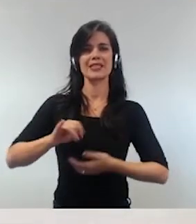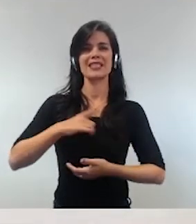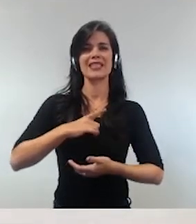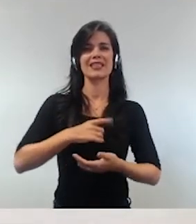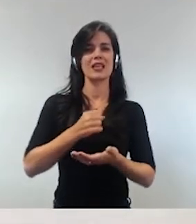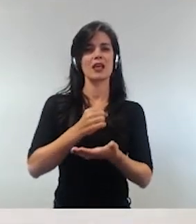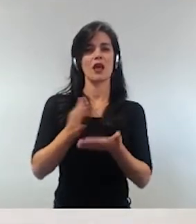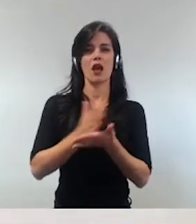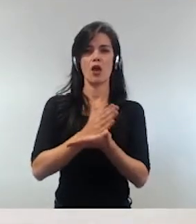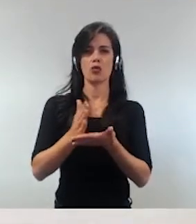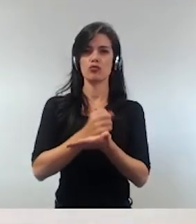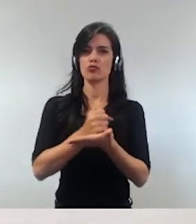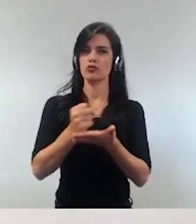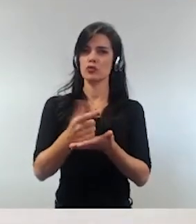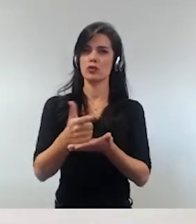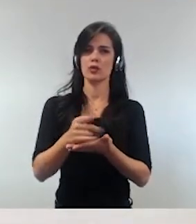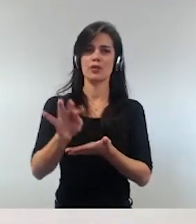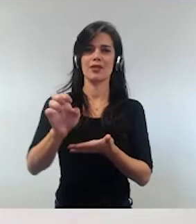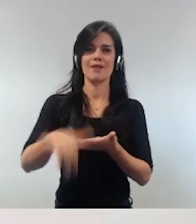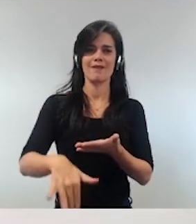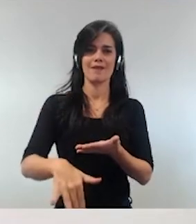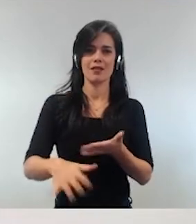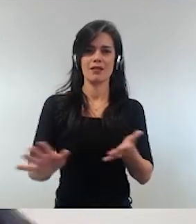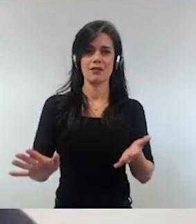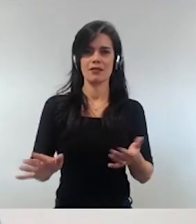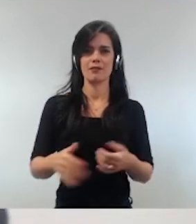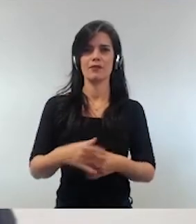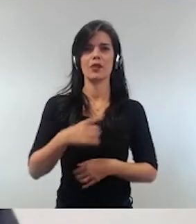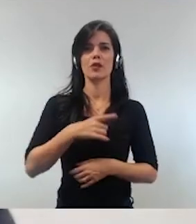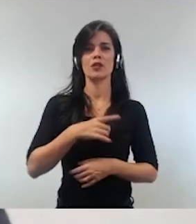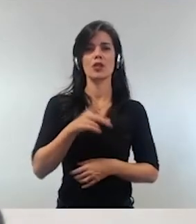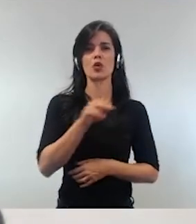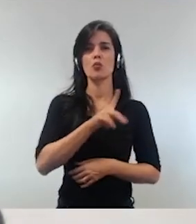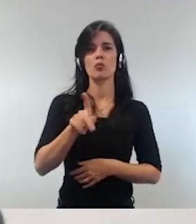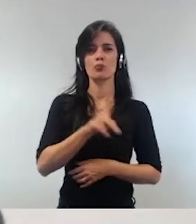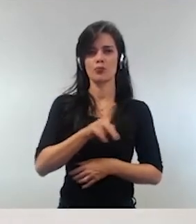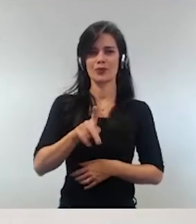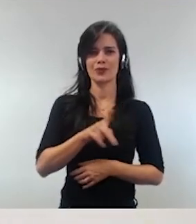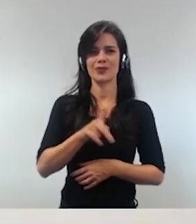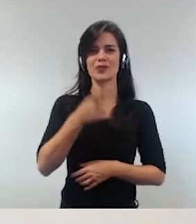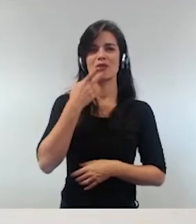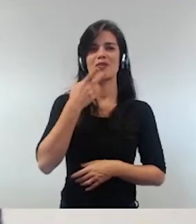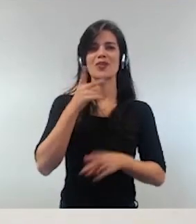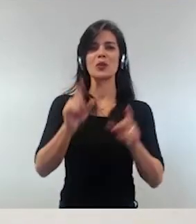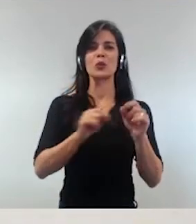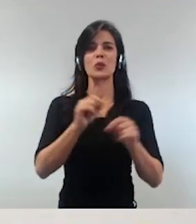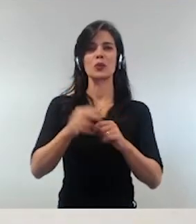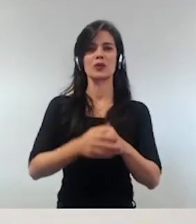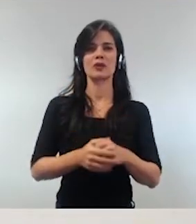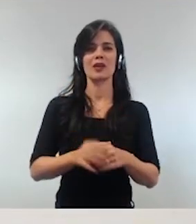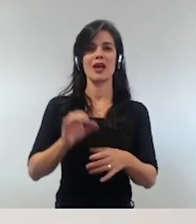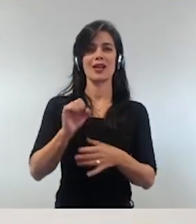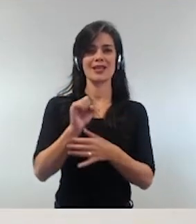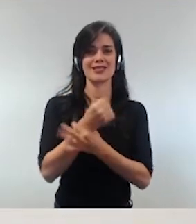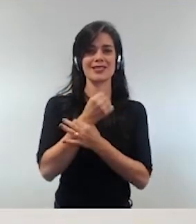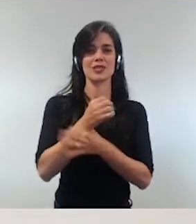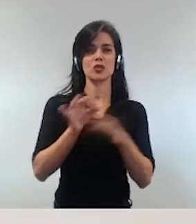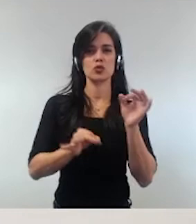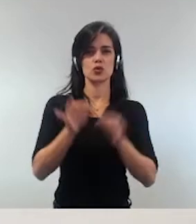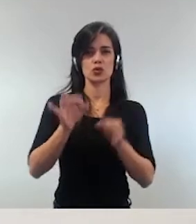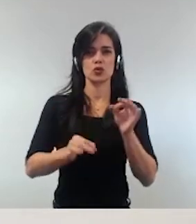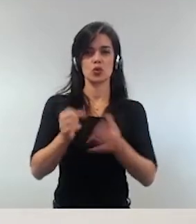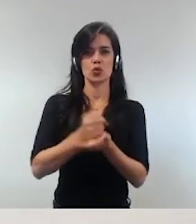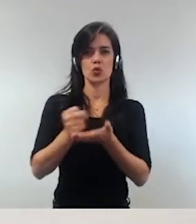Priscila citou o professor Ego, e eu tenho uma frase do professor que eu gosto muito, que ele diz o seguinte, que a segurança jurídica do contrato de